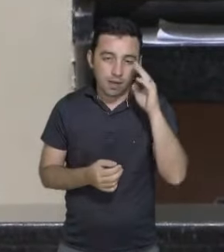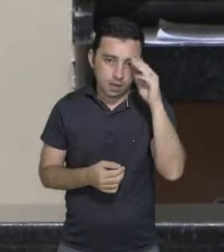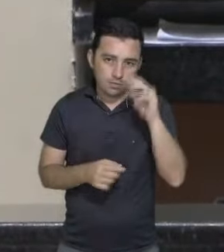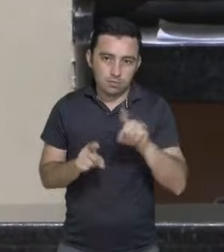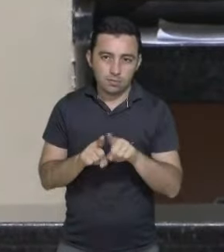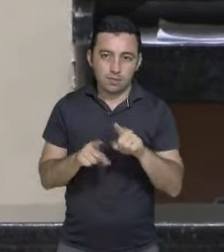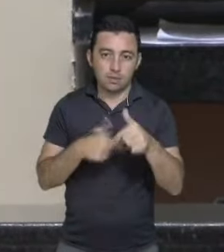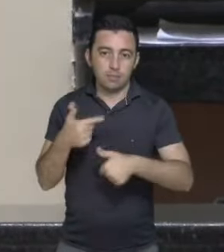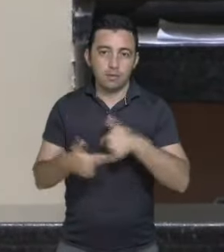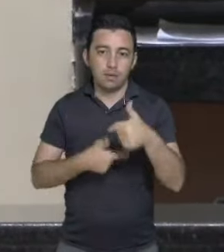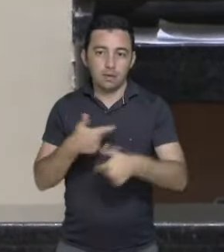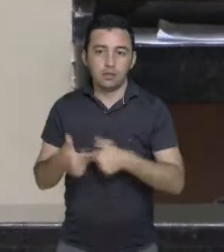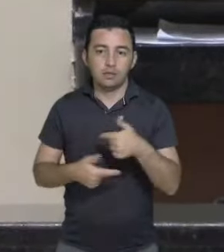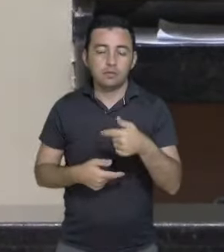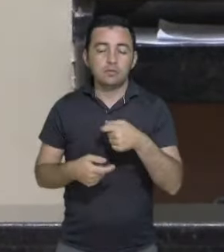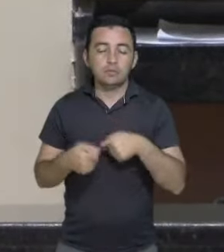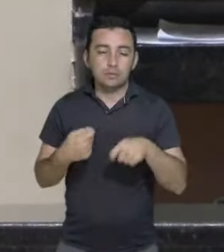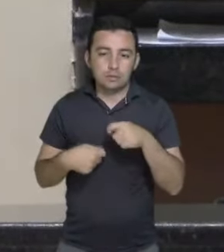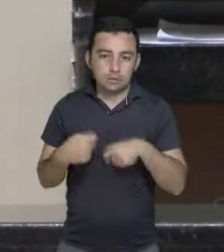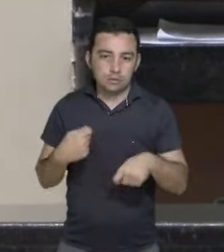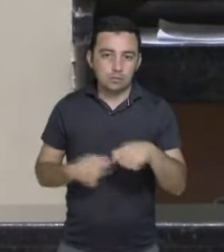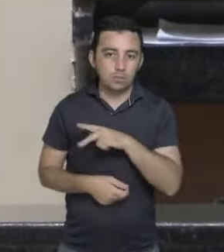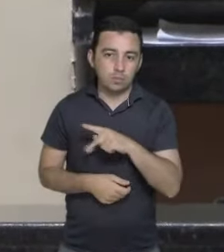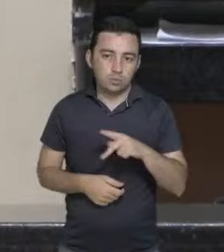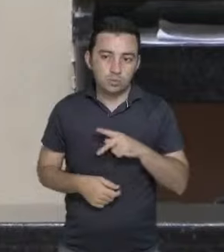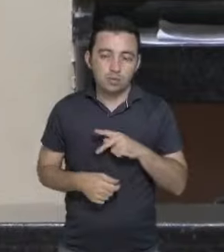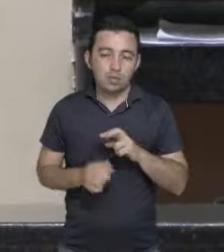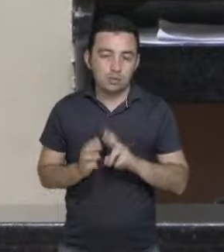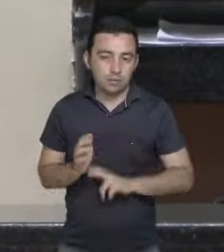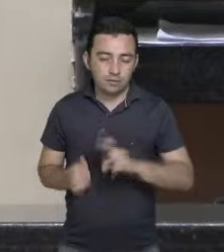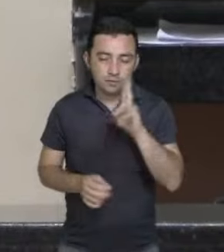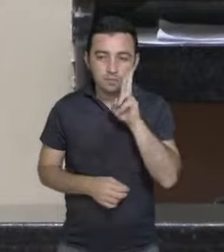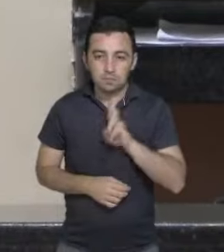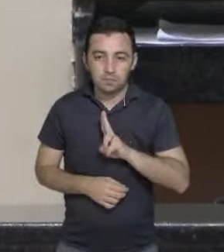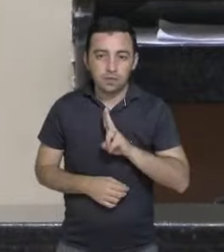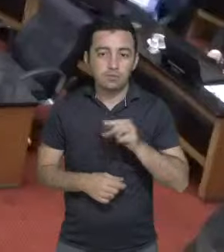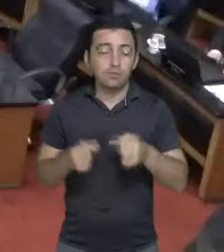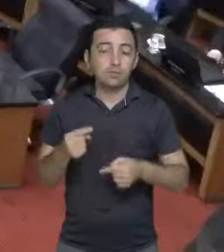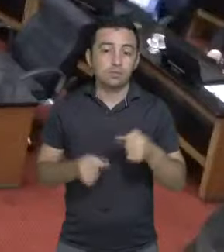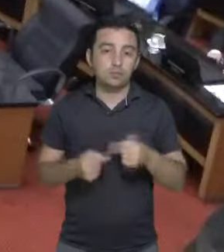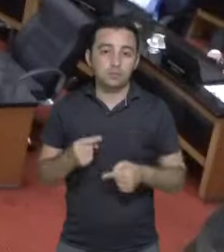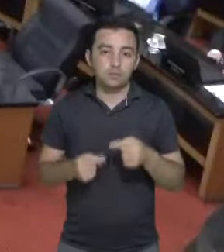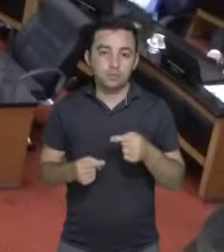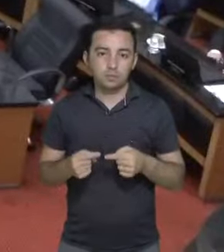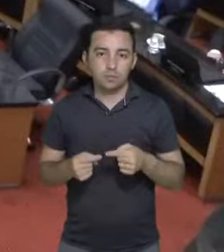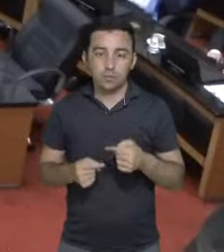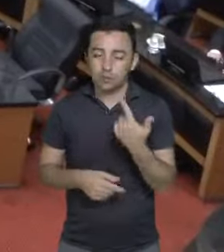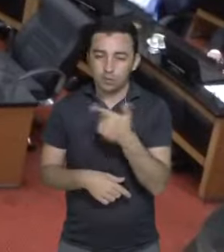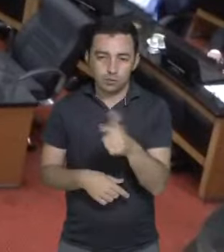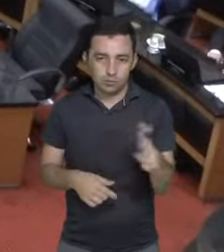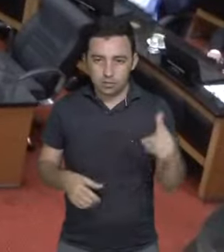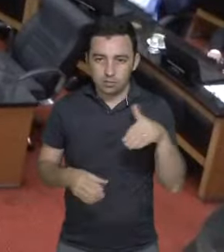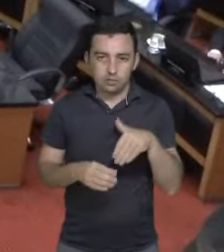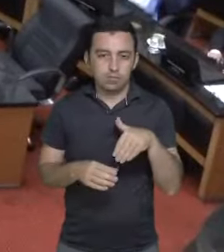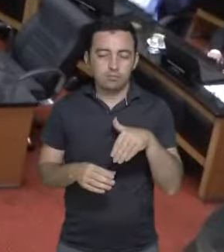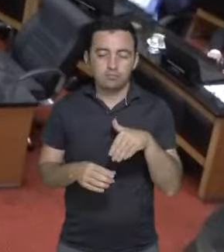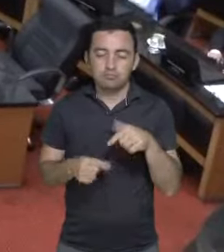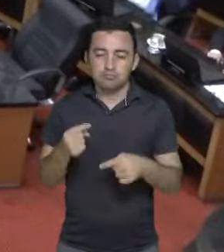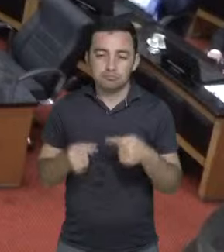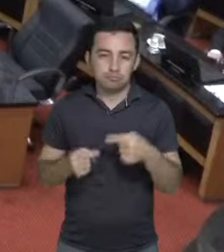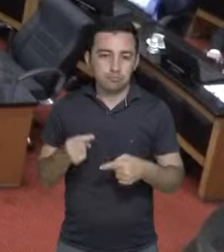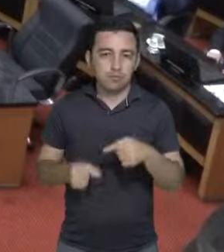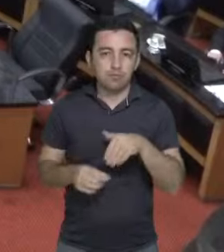Trabalho, Administração e Serviço Público, Relatoria deputado Ivan Nats, em discussão. Não havendo quem queira discutir em